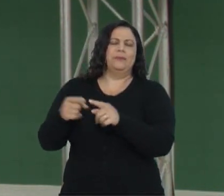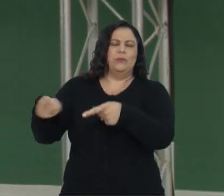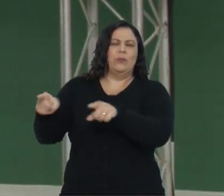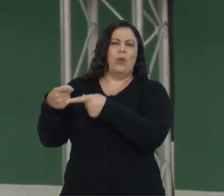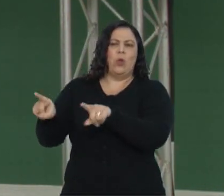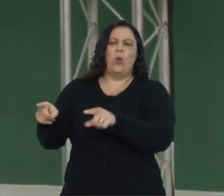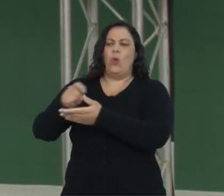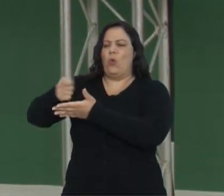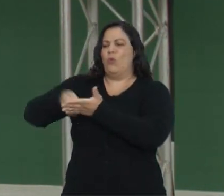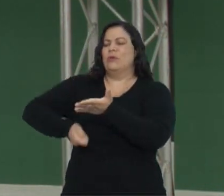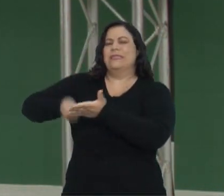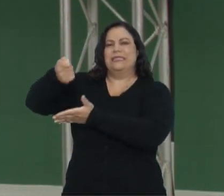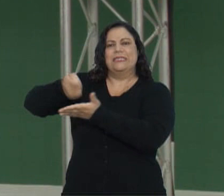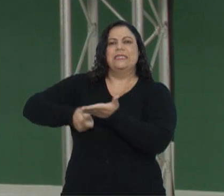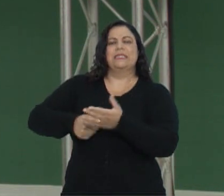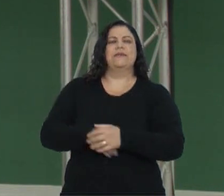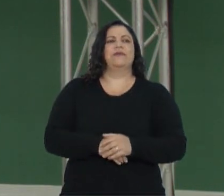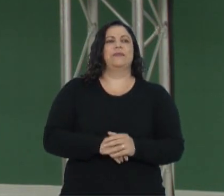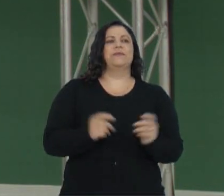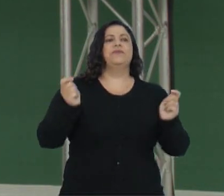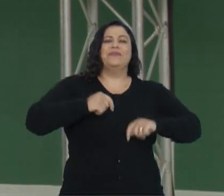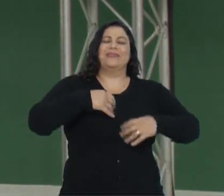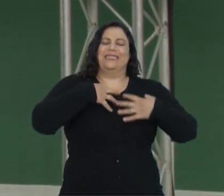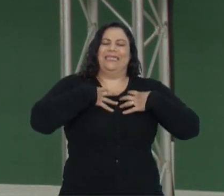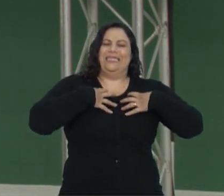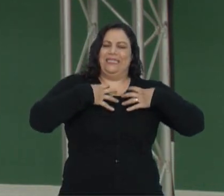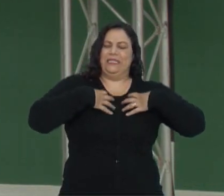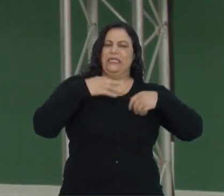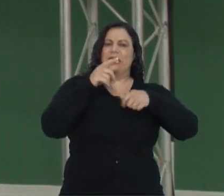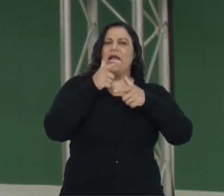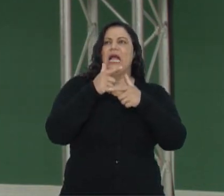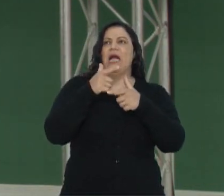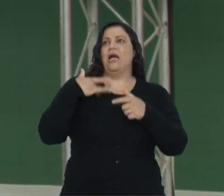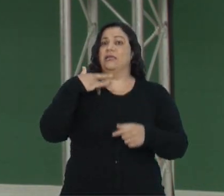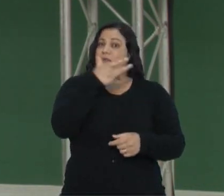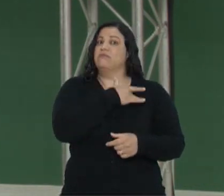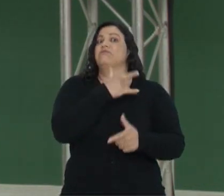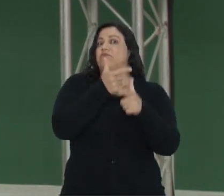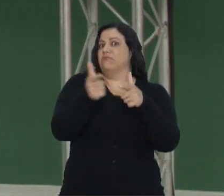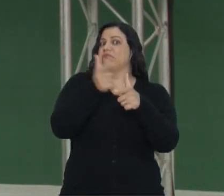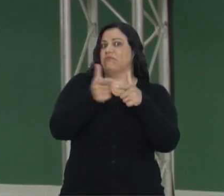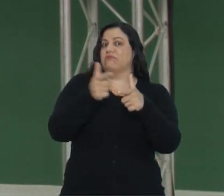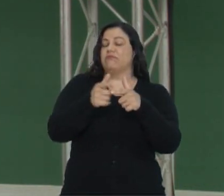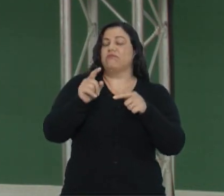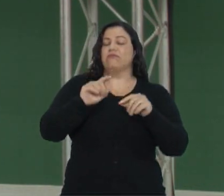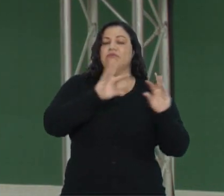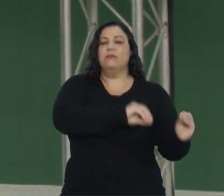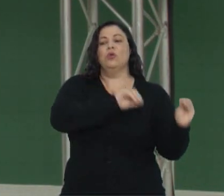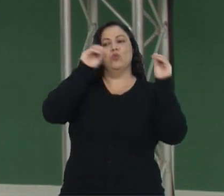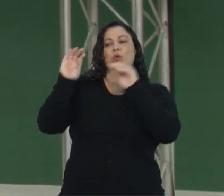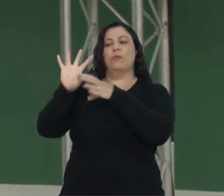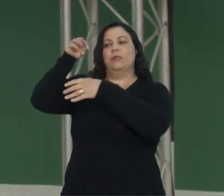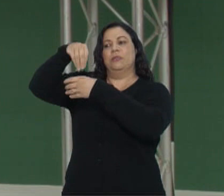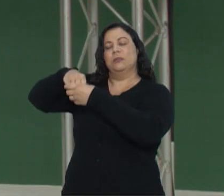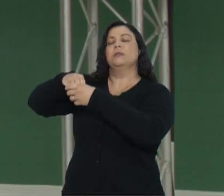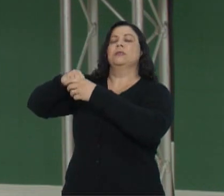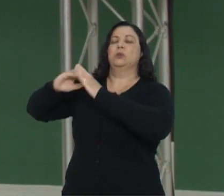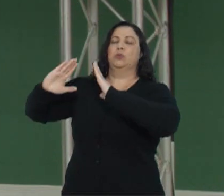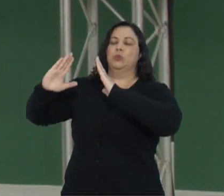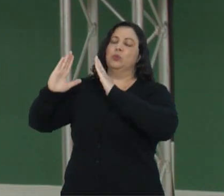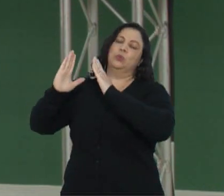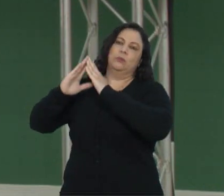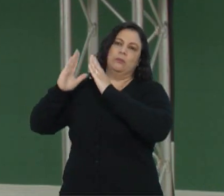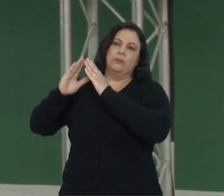era uma saúde bem debilitada. Ele acabou indo lá para esse convento, ensinando as menininhas lá, e